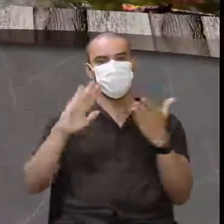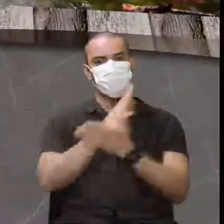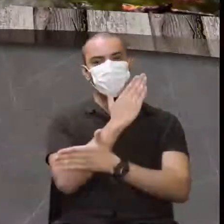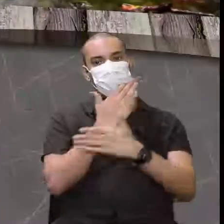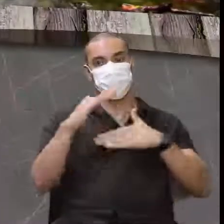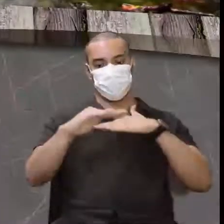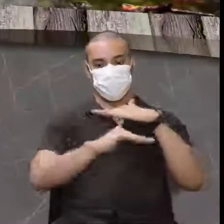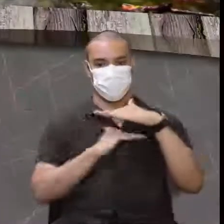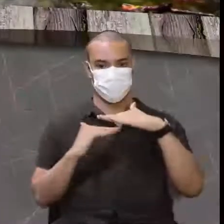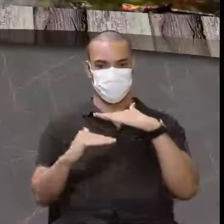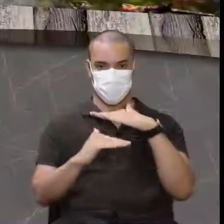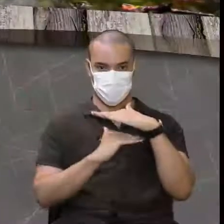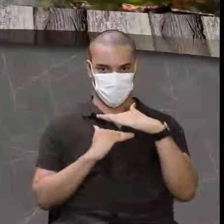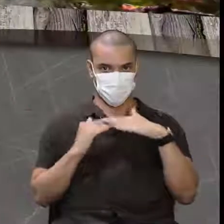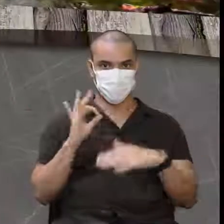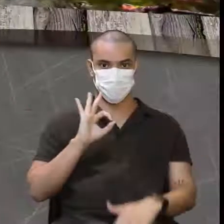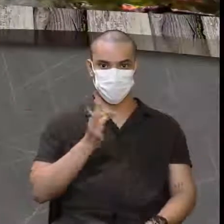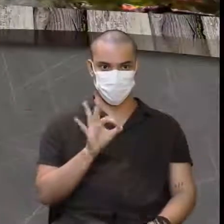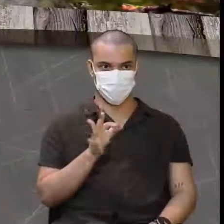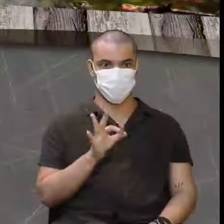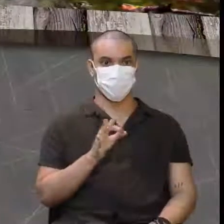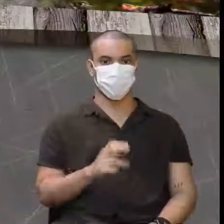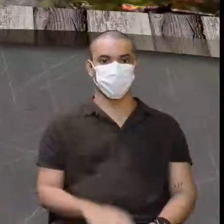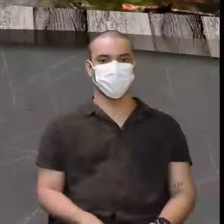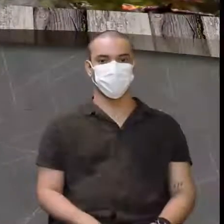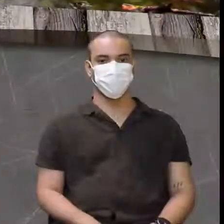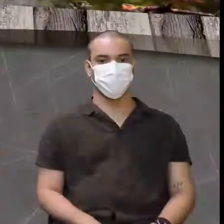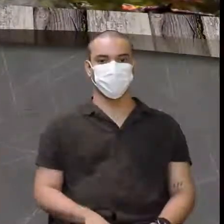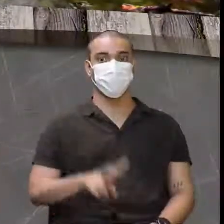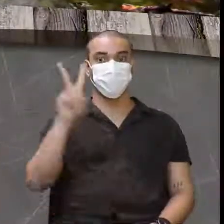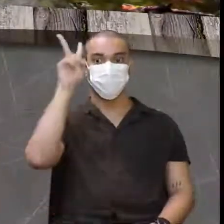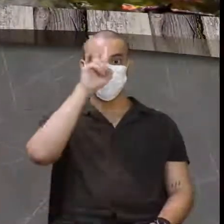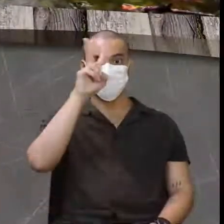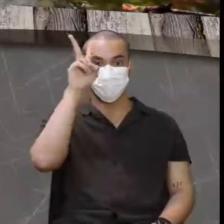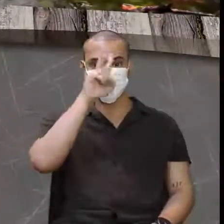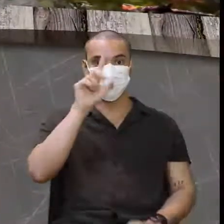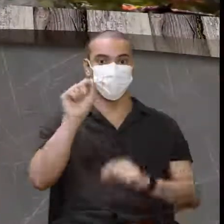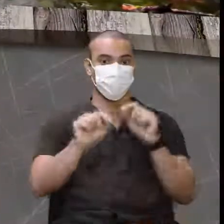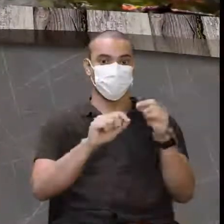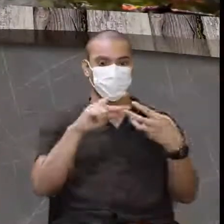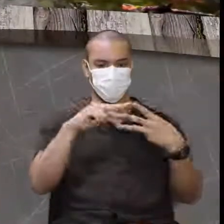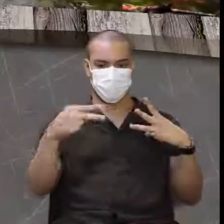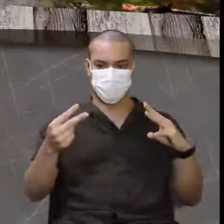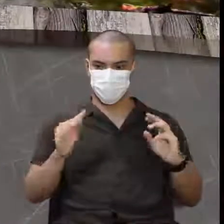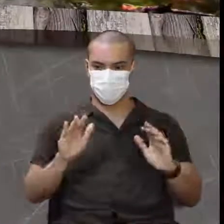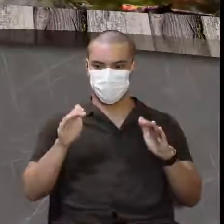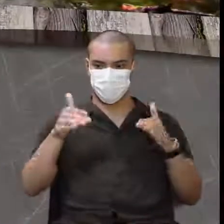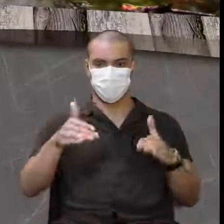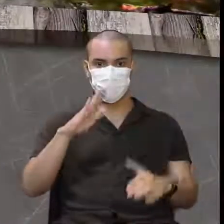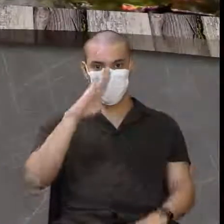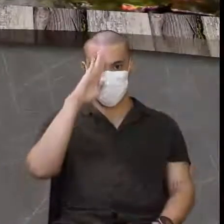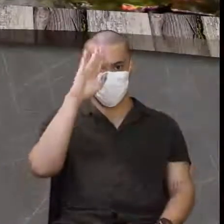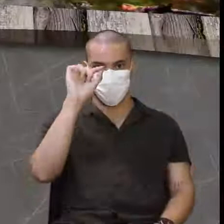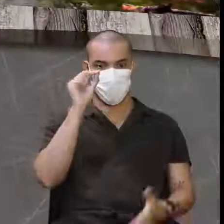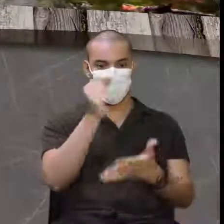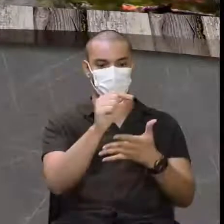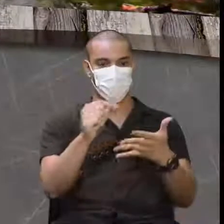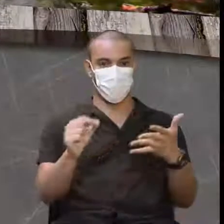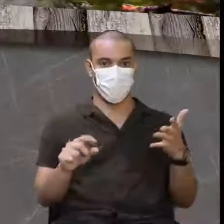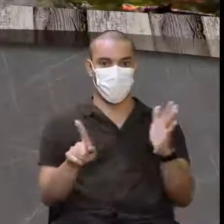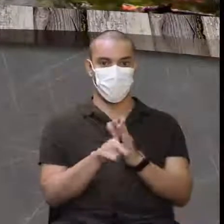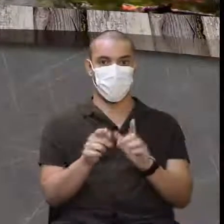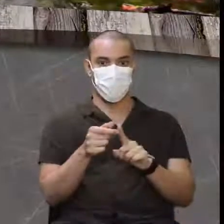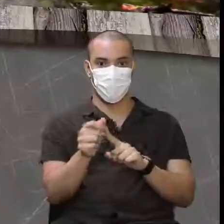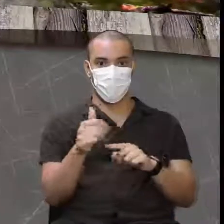características que vão ser recessivas. Galera, lembra que ele focou nesses pontos de produção de